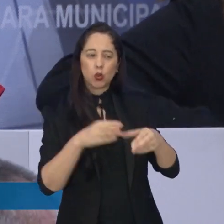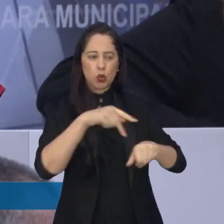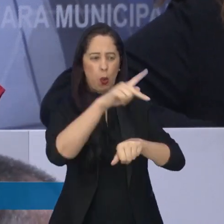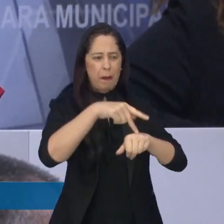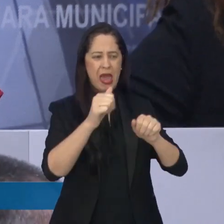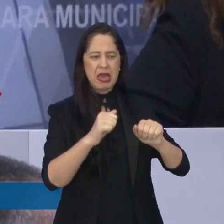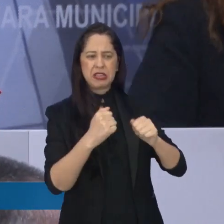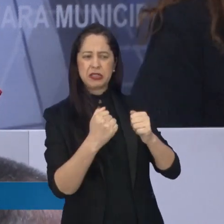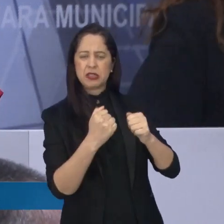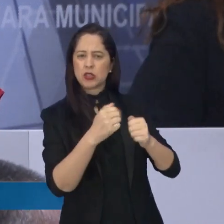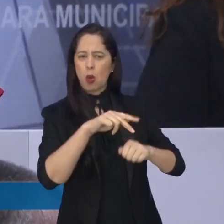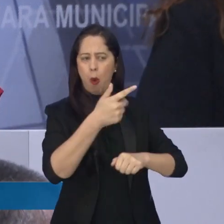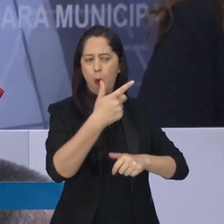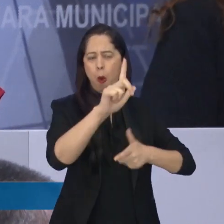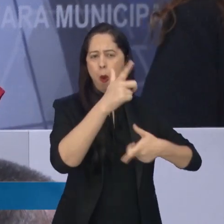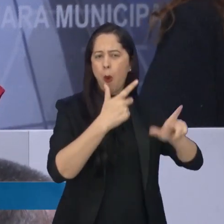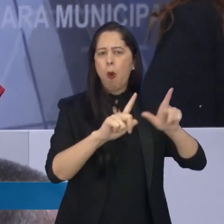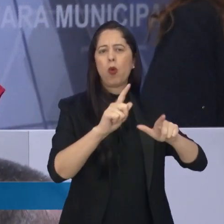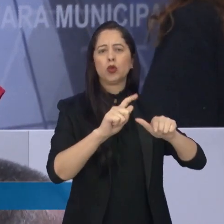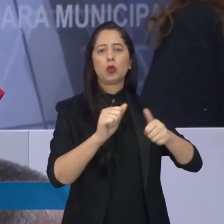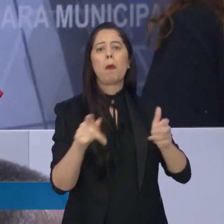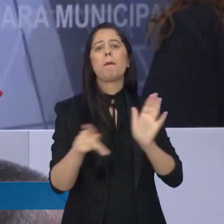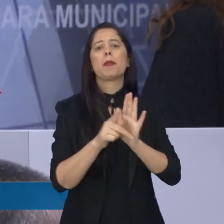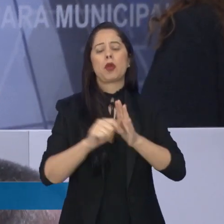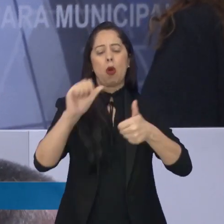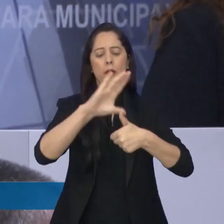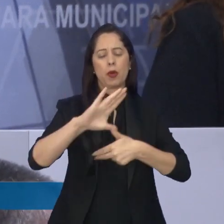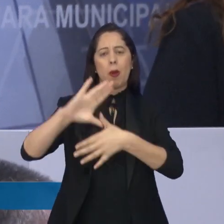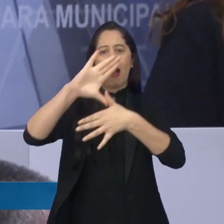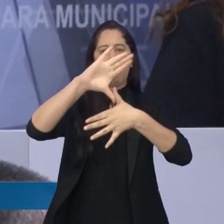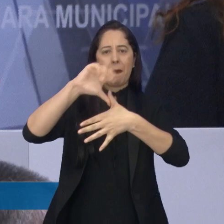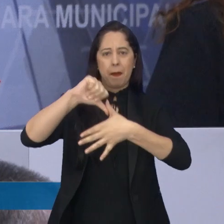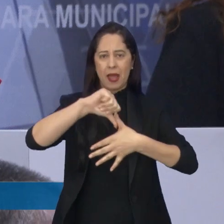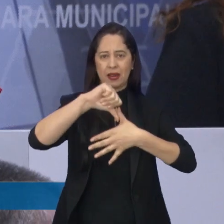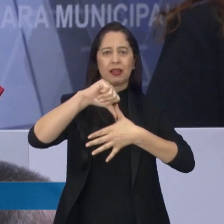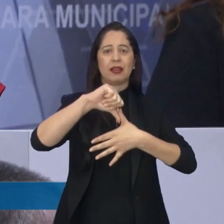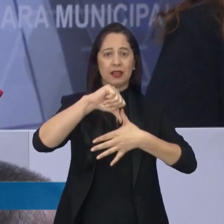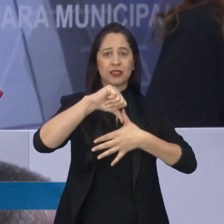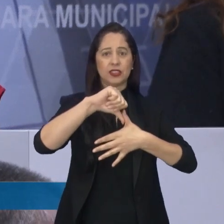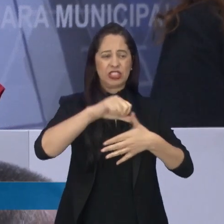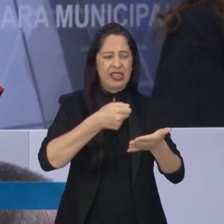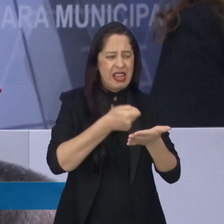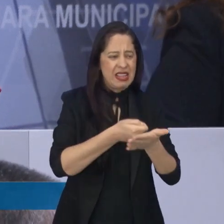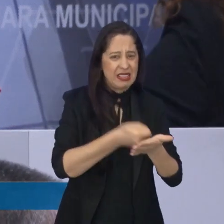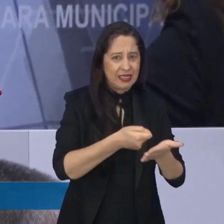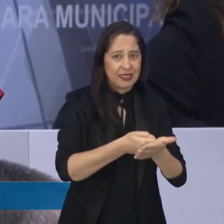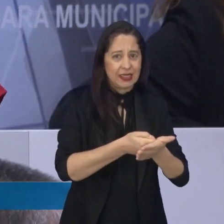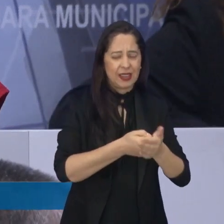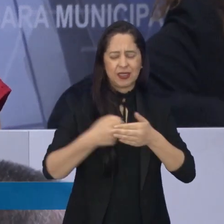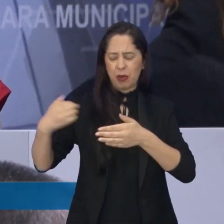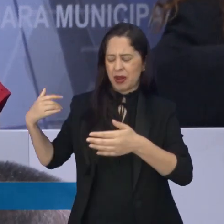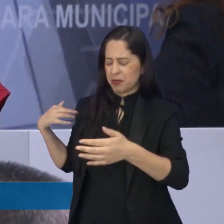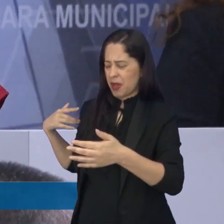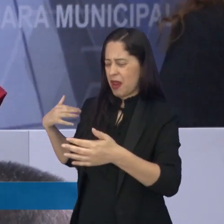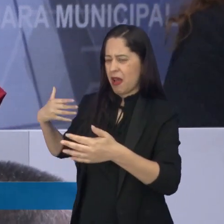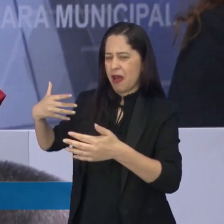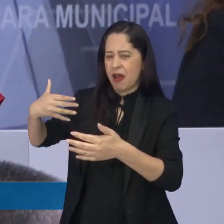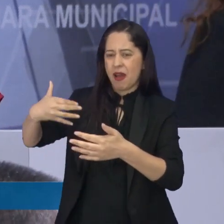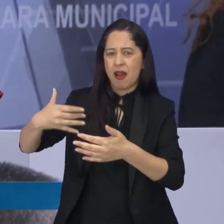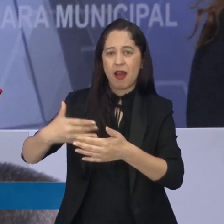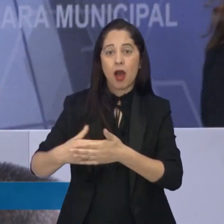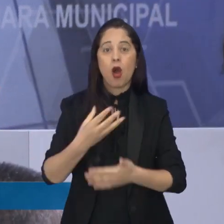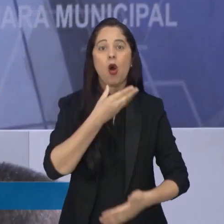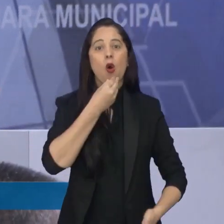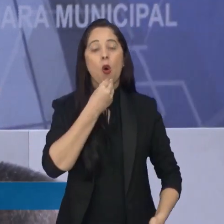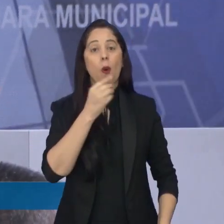militares latino-americanas. De lá para cá, homens e mulheres se dedicaram